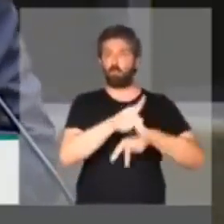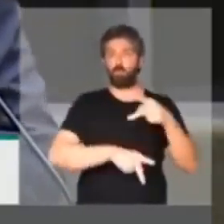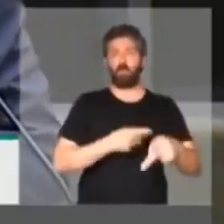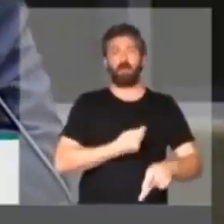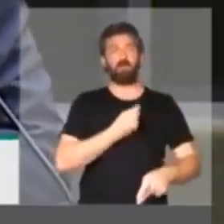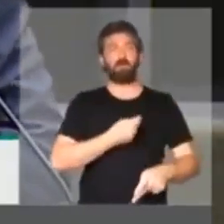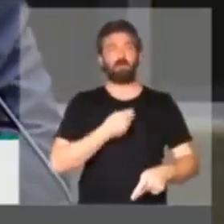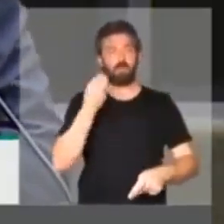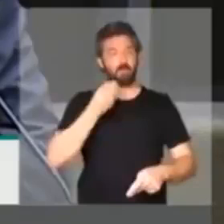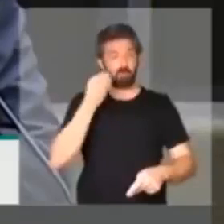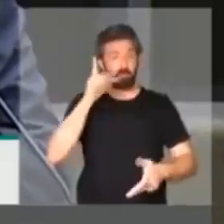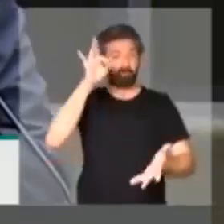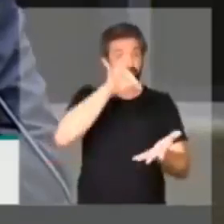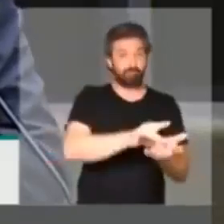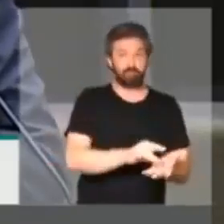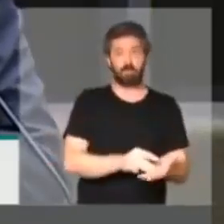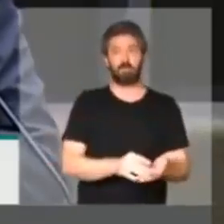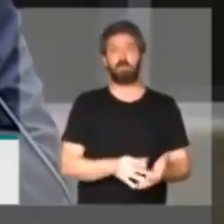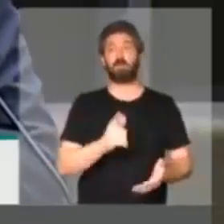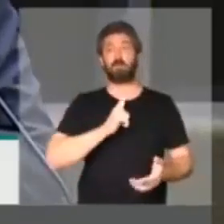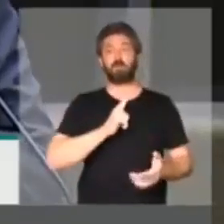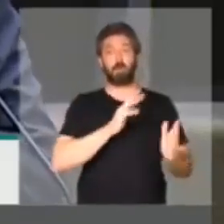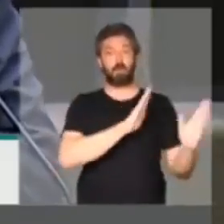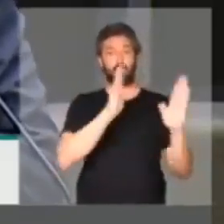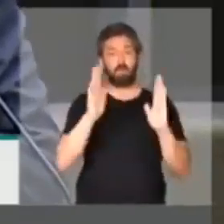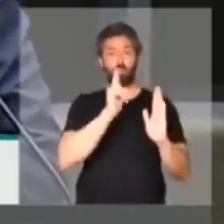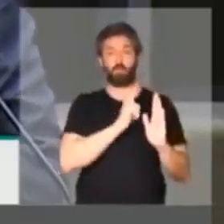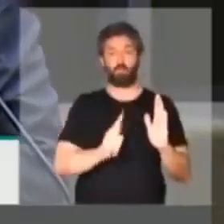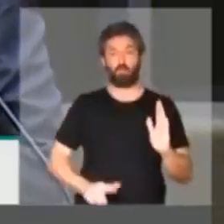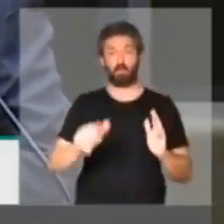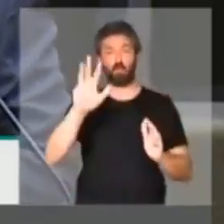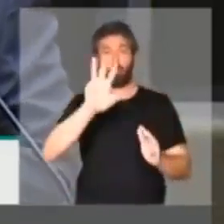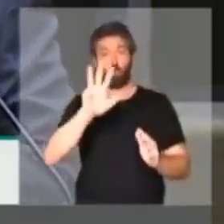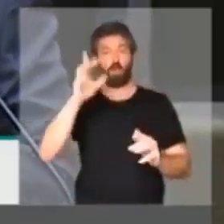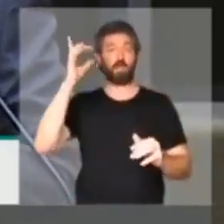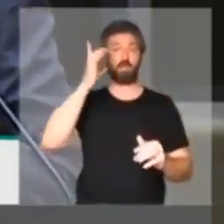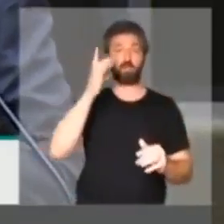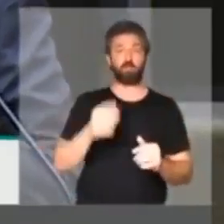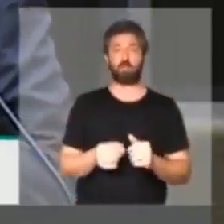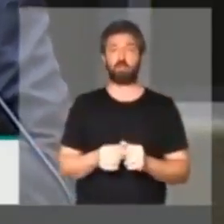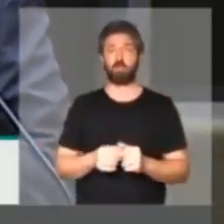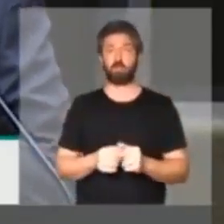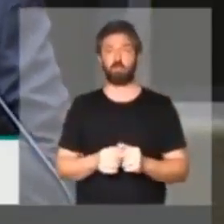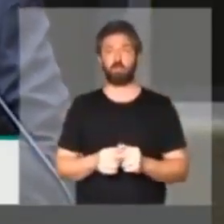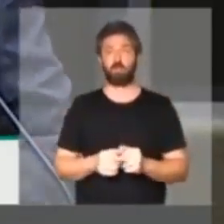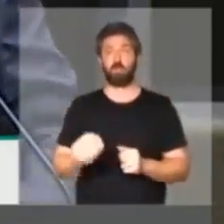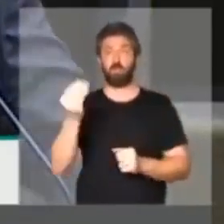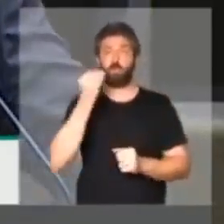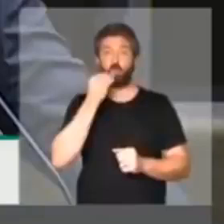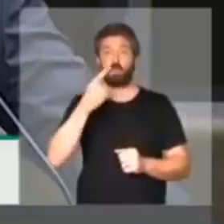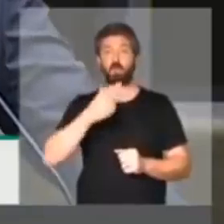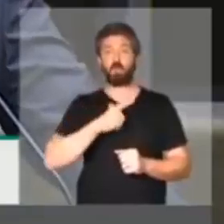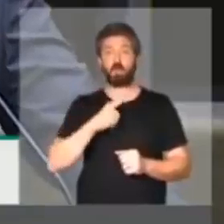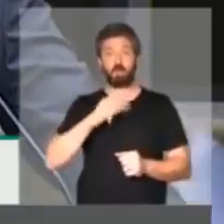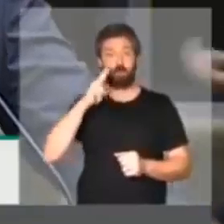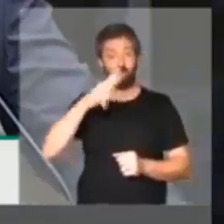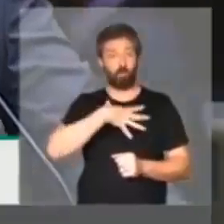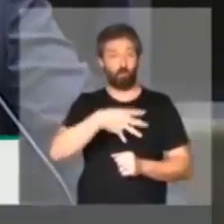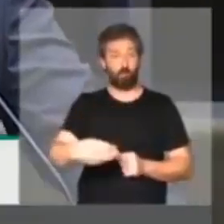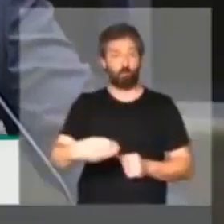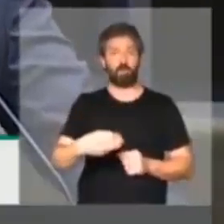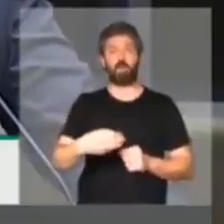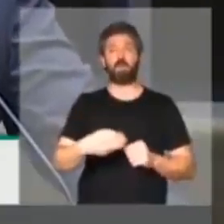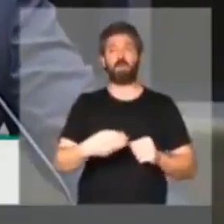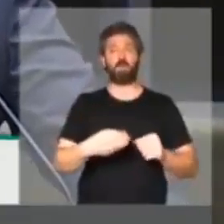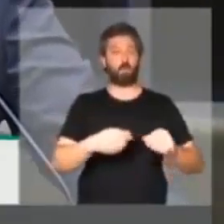brasileiro, que teve durante os governos do presidente Lula e da presidenta Dilma a oportunidade de ver o filho e a filha